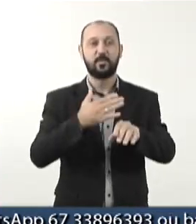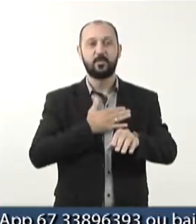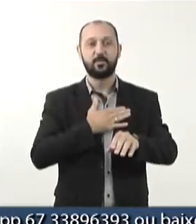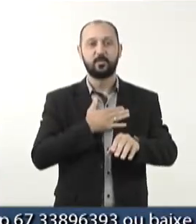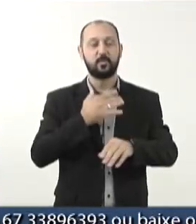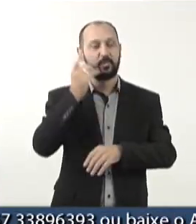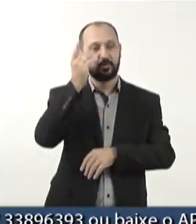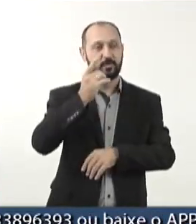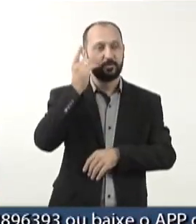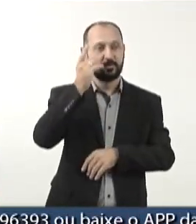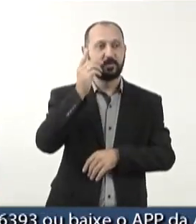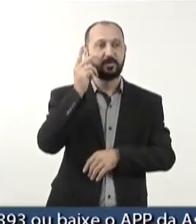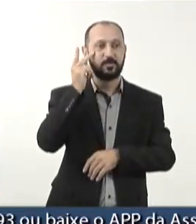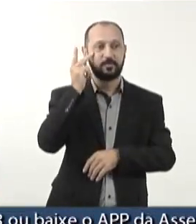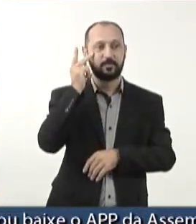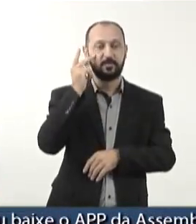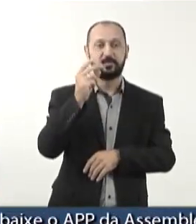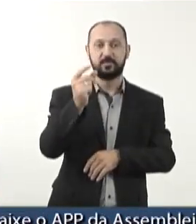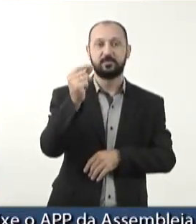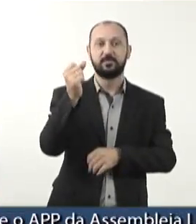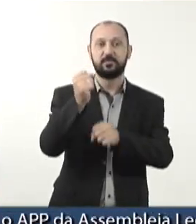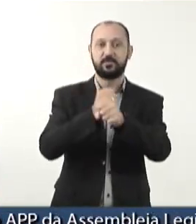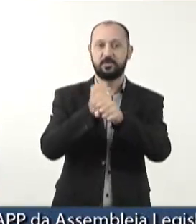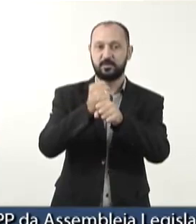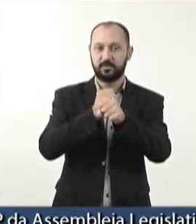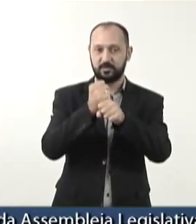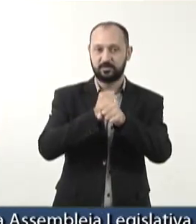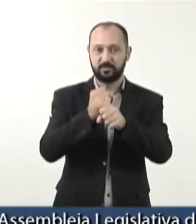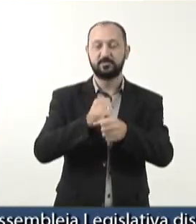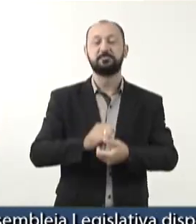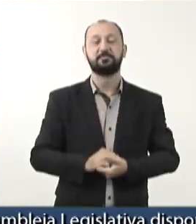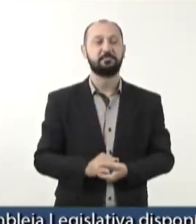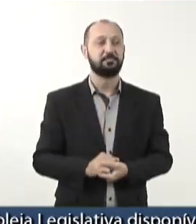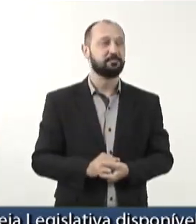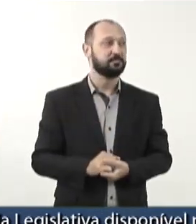com o deputado Pedro Kremper aqui faz anos, né?